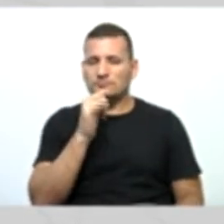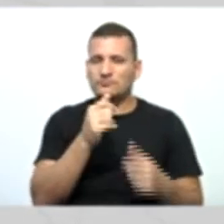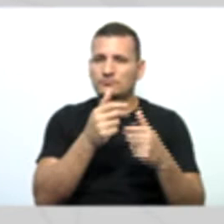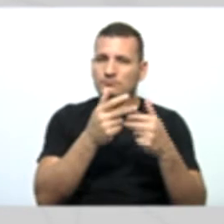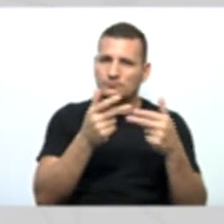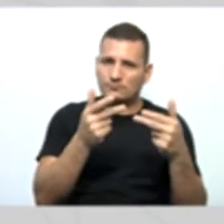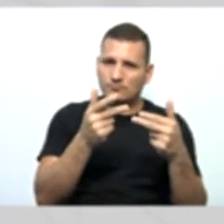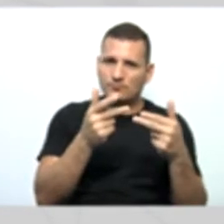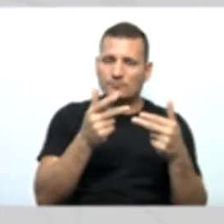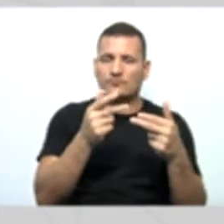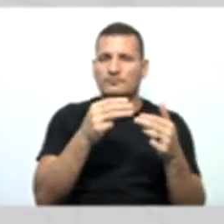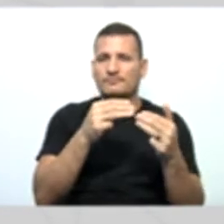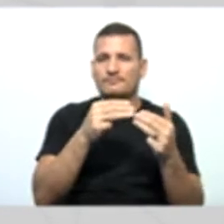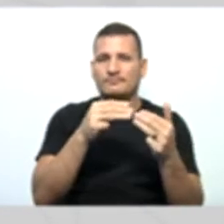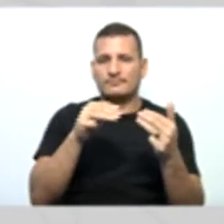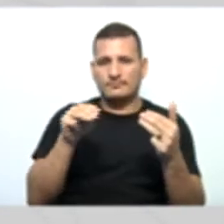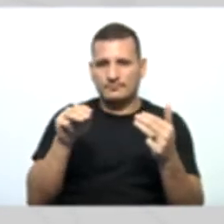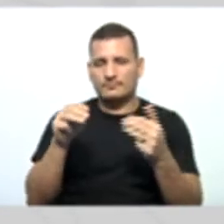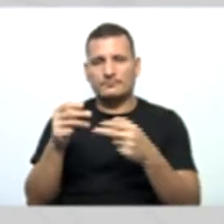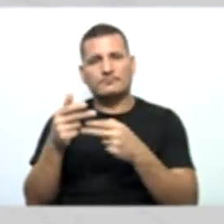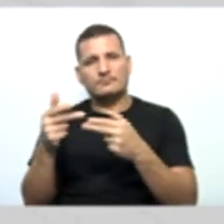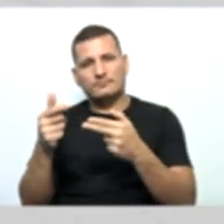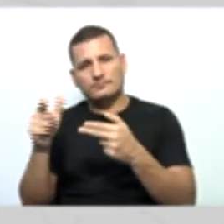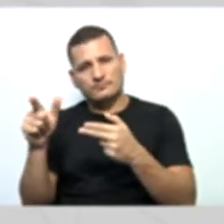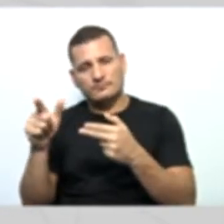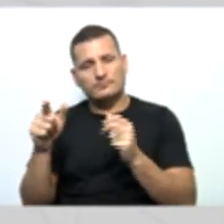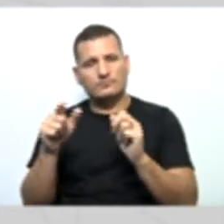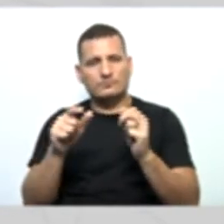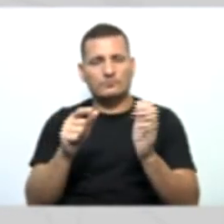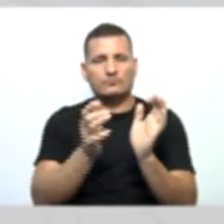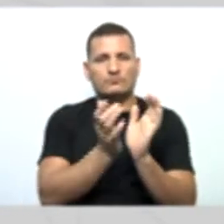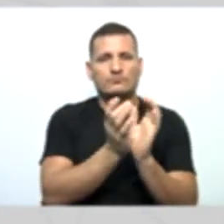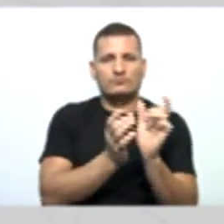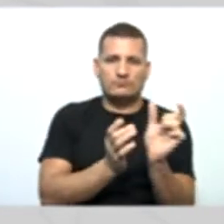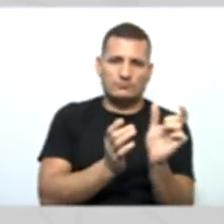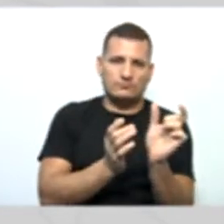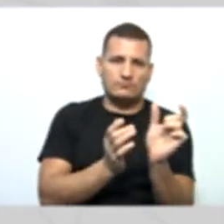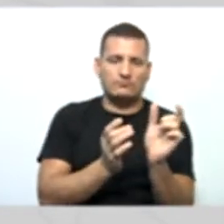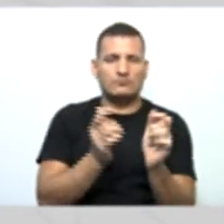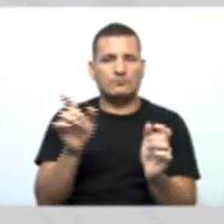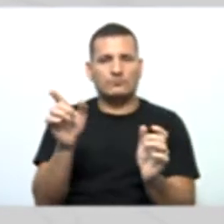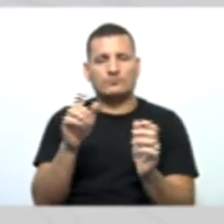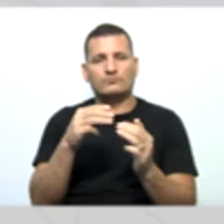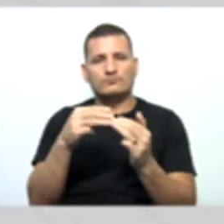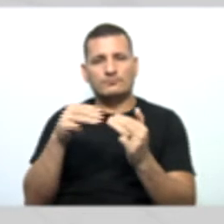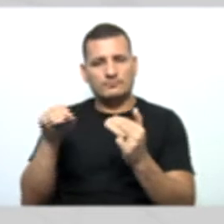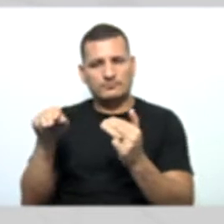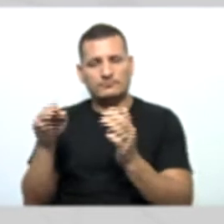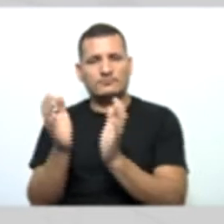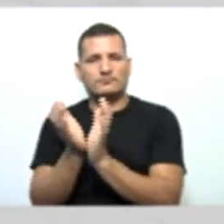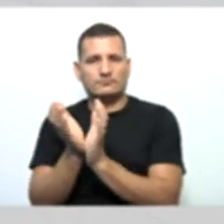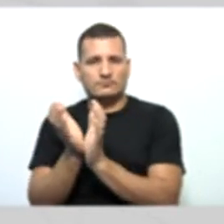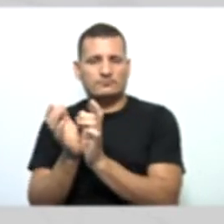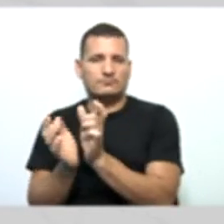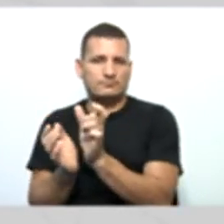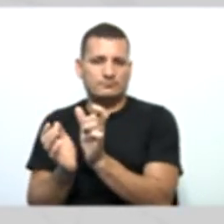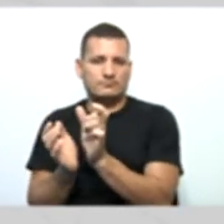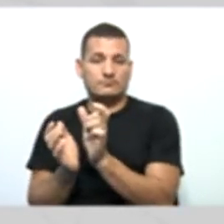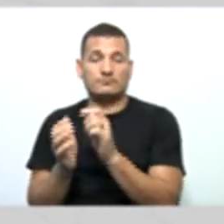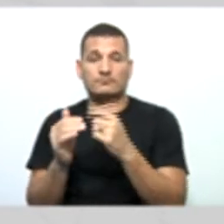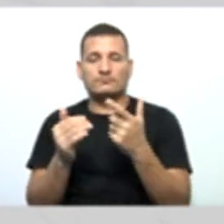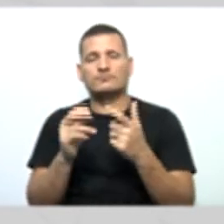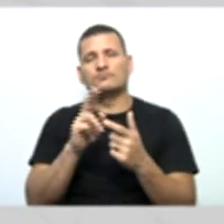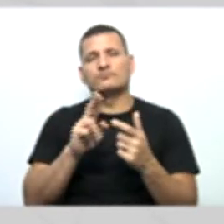objeto Y, né? Ou para uma classe X para uma classe Y. Para isso, a gente vai precisar utilizar